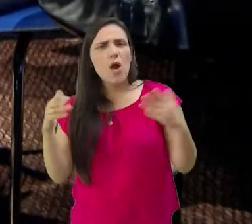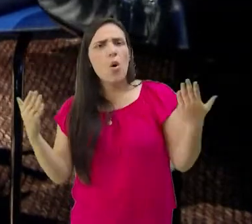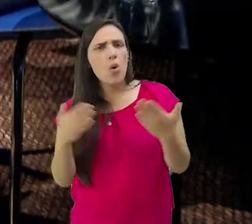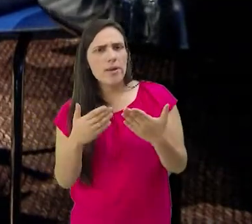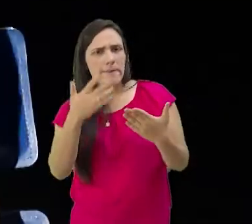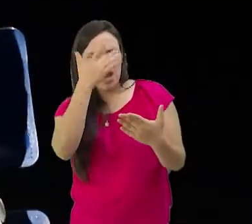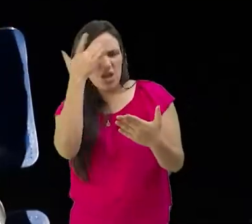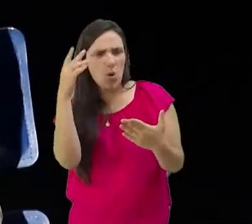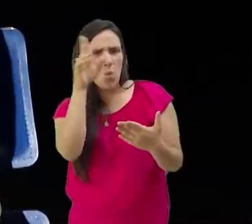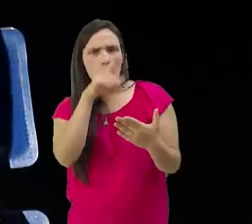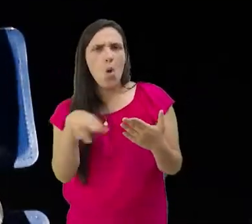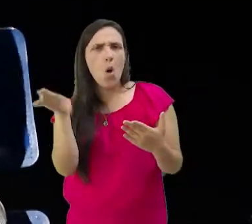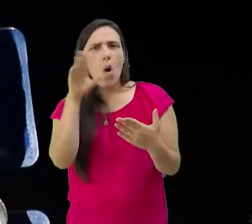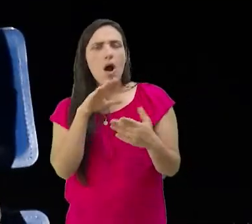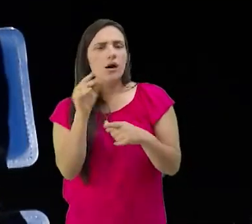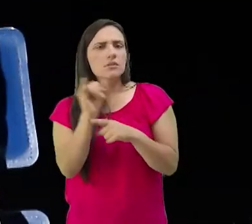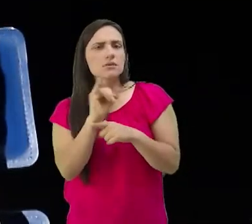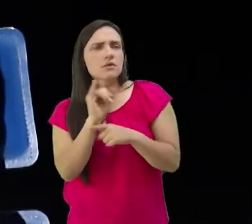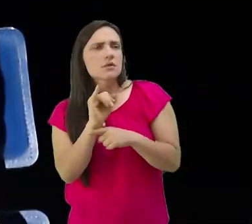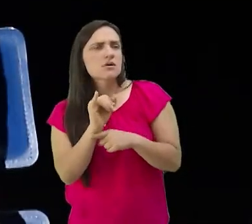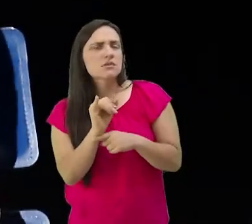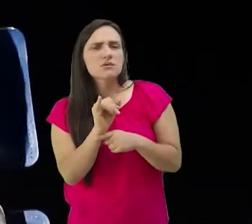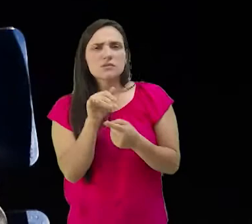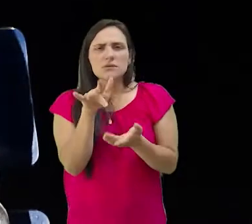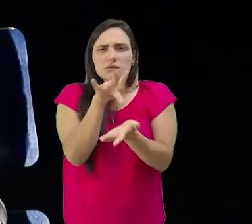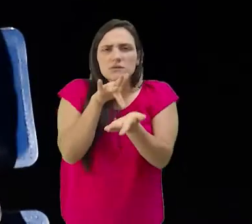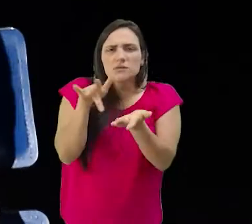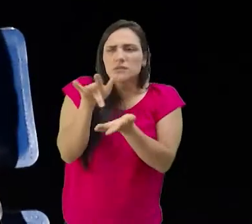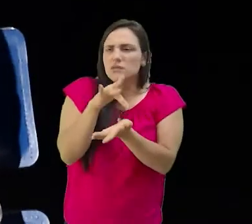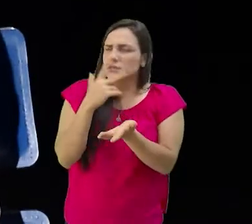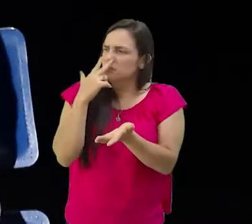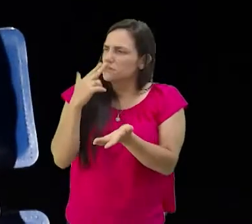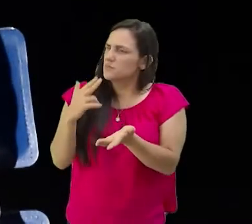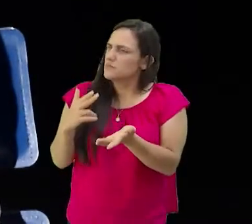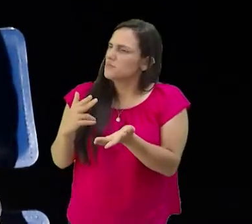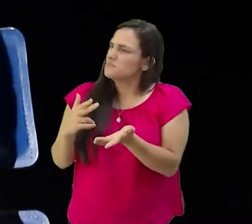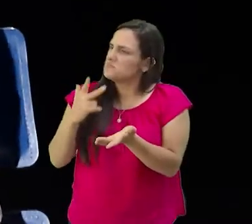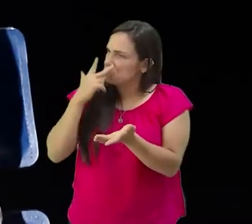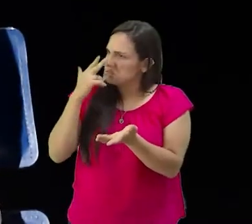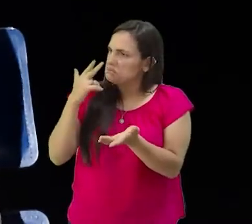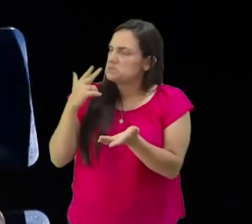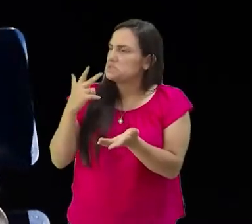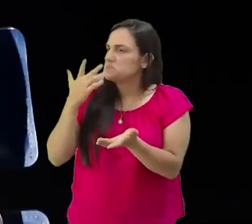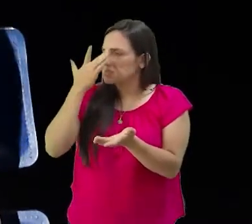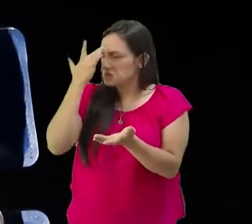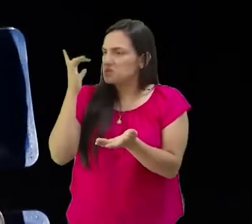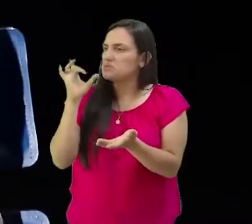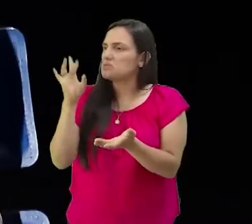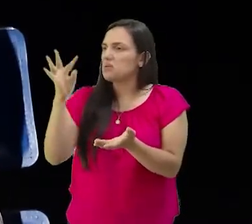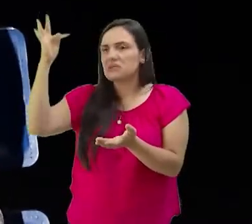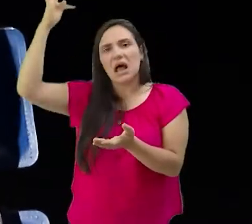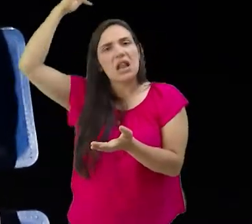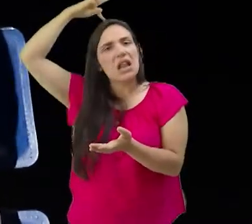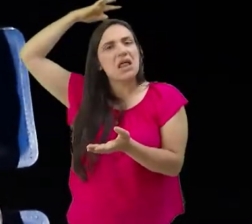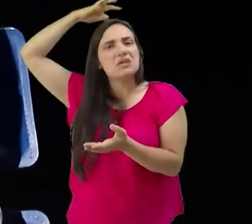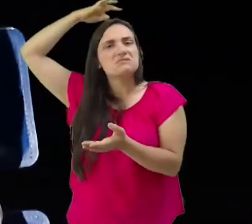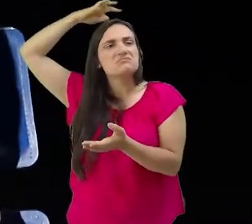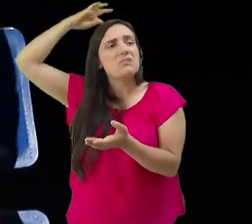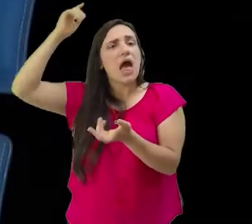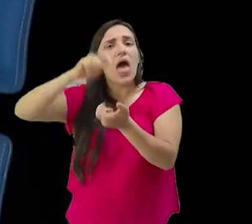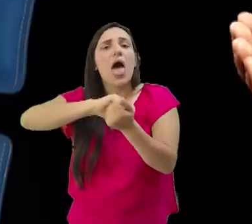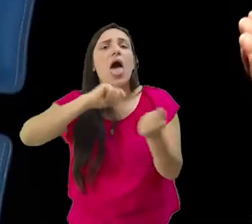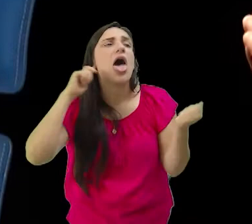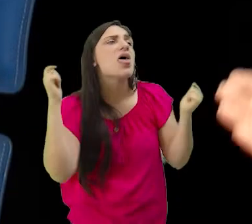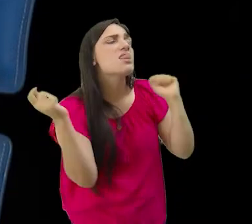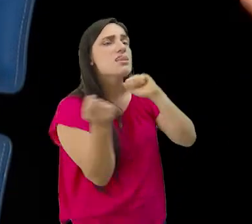tudo. E quando você olha para o mercado, Gilson, não é um lamento, é respeitar todas as manifestações, mas te dá um pouco a sensação da certa frustração de